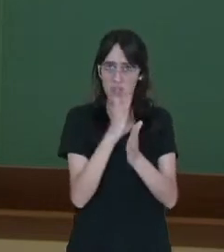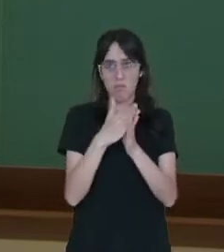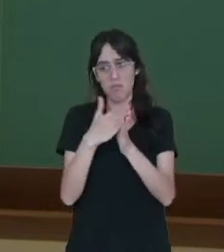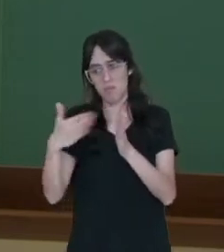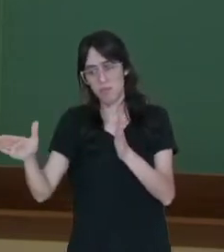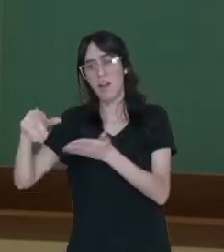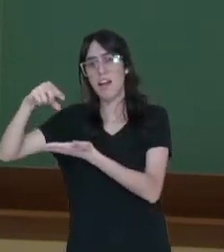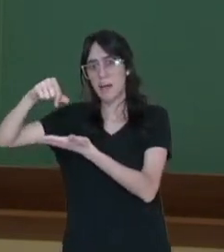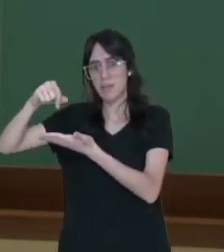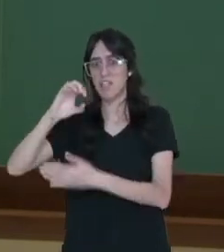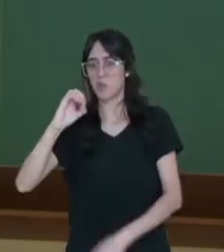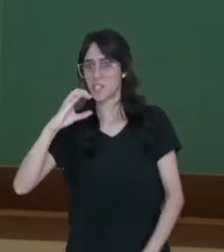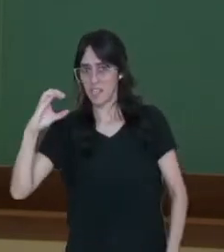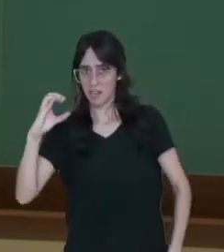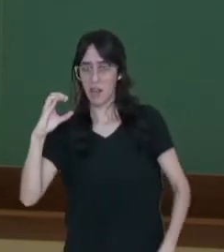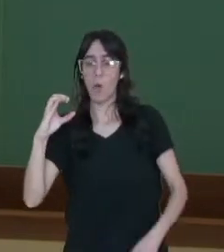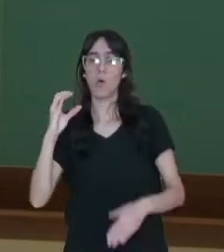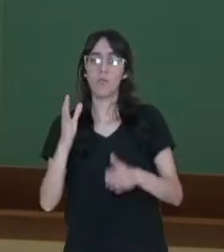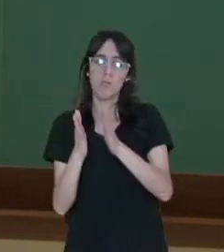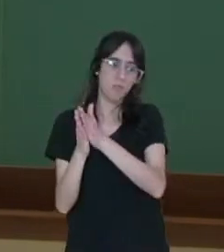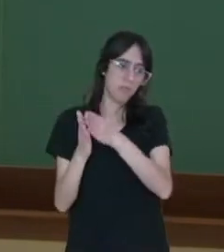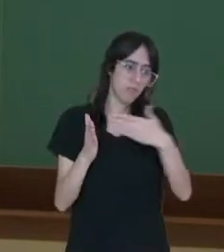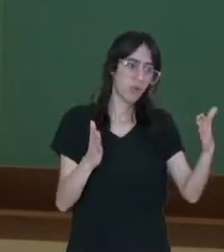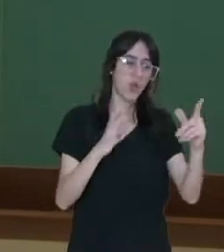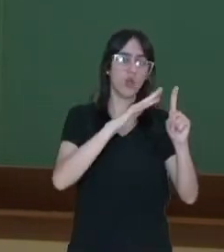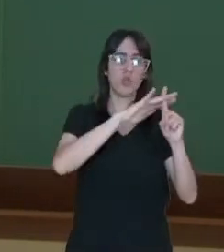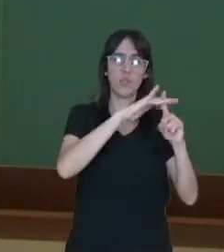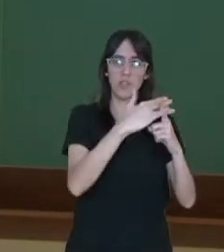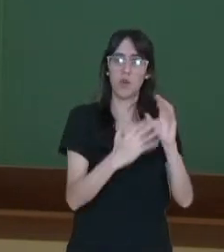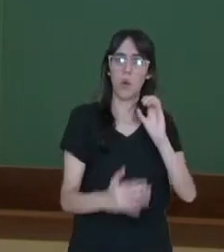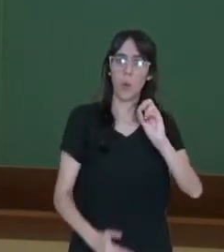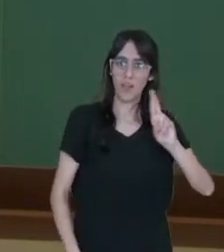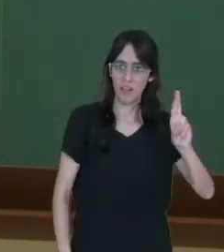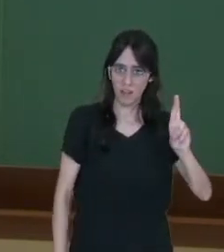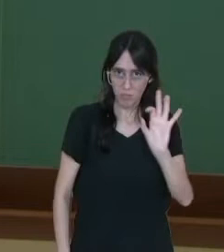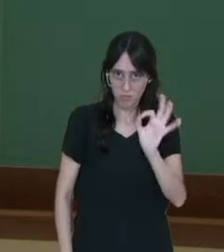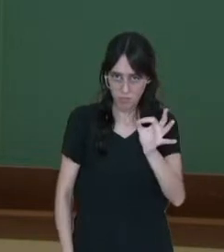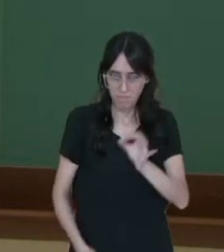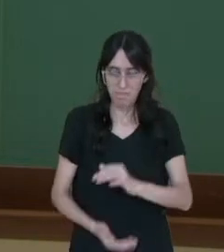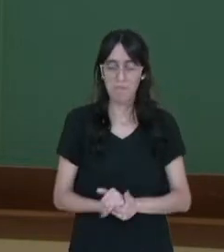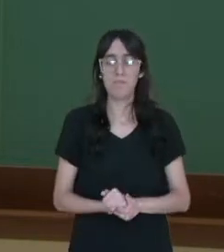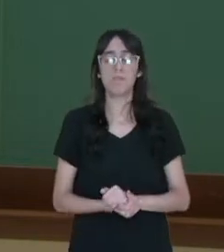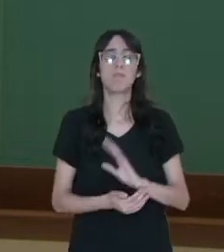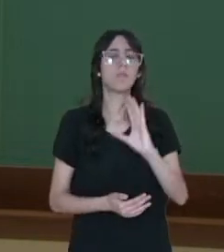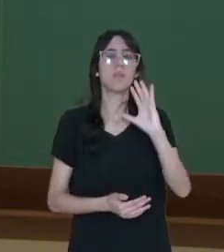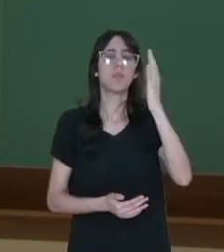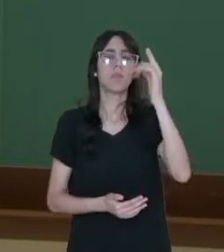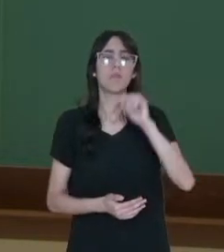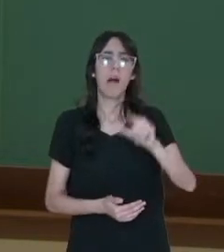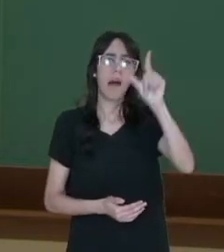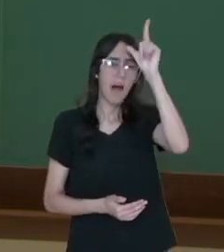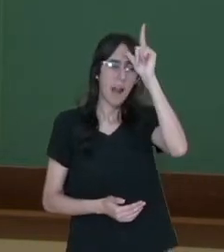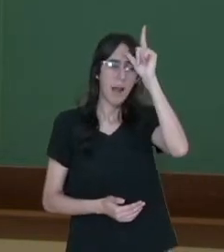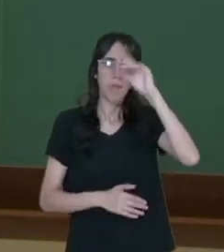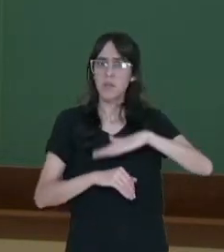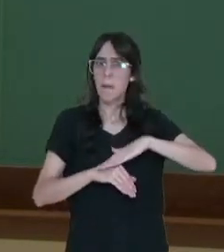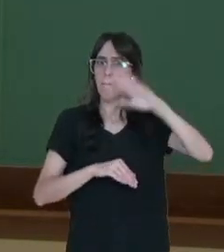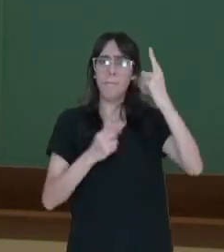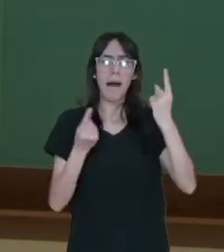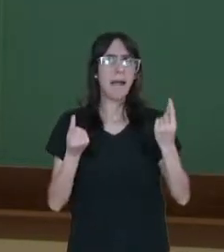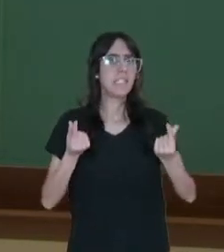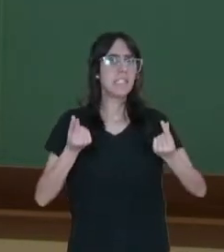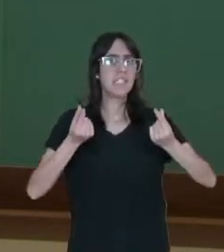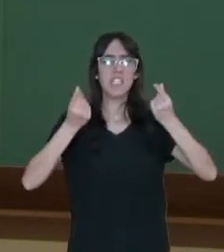capitalista, ocidental, e socialista, oriental. E se tornou um dos países mais ricos do mundo,